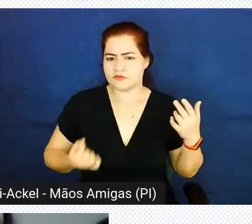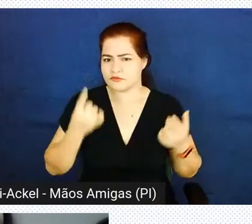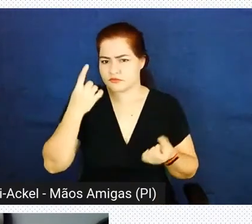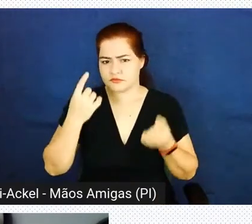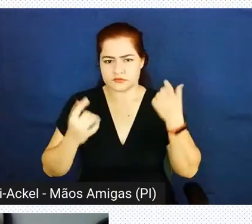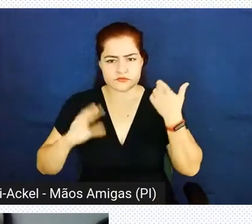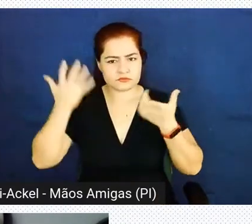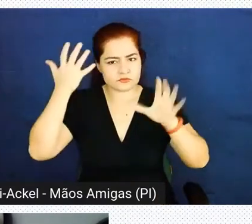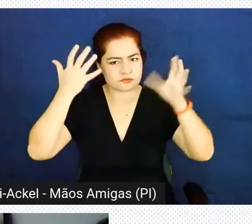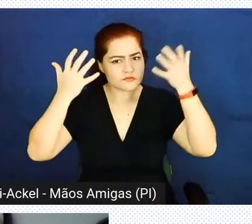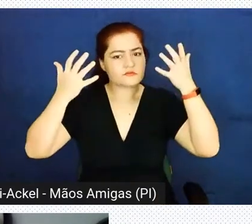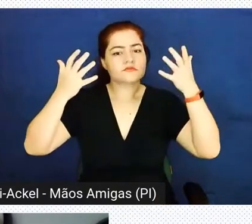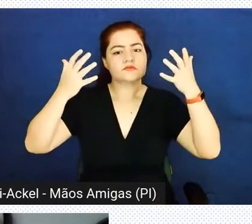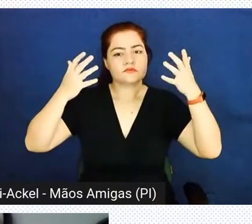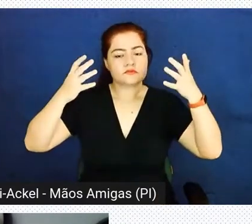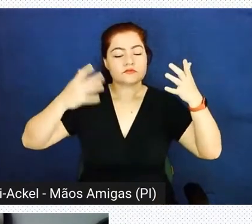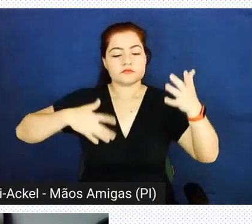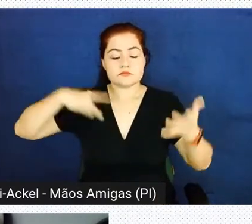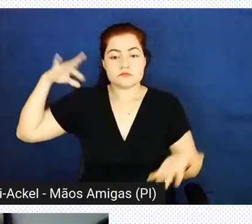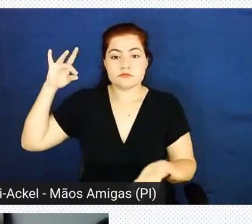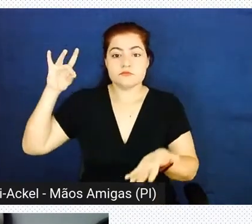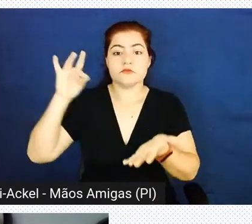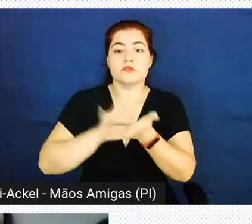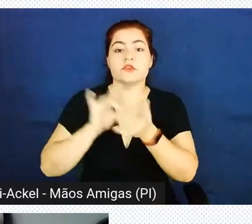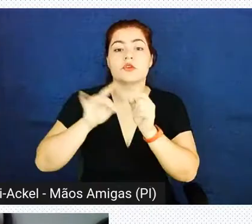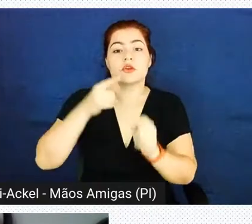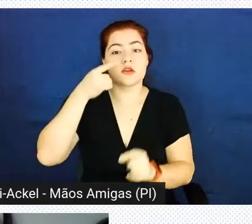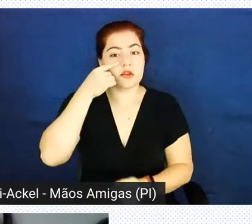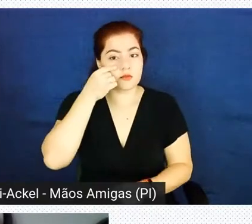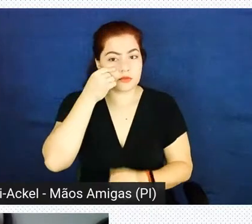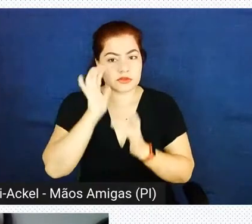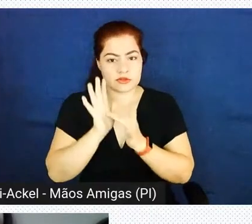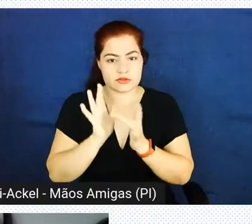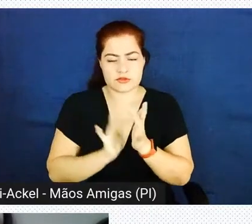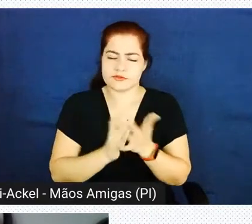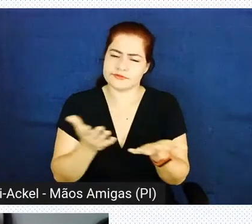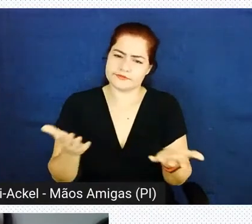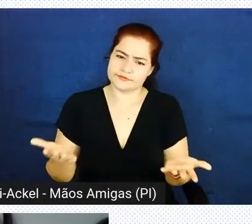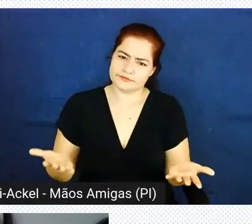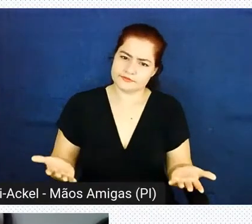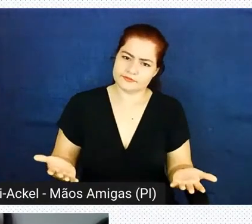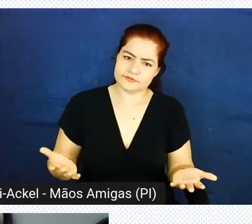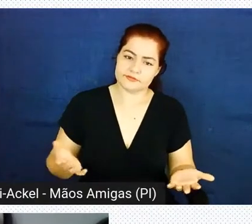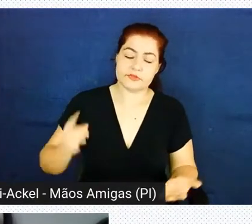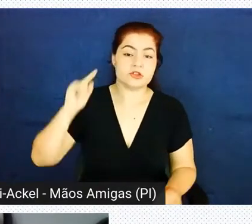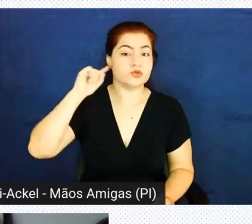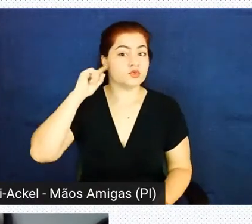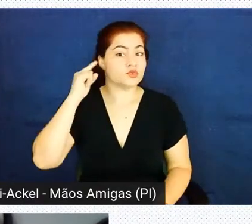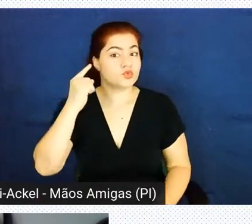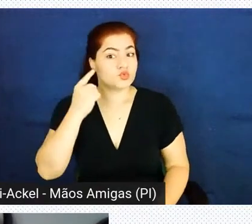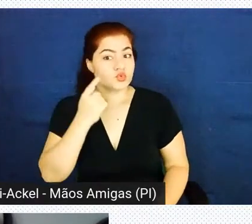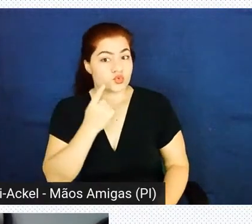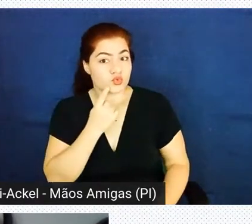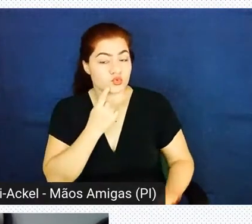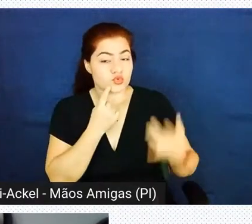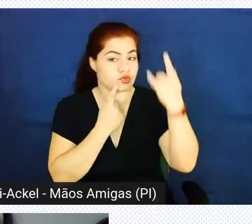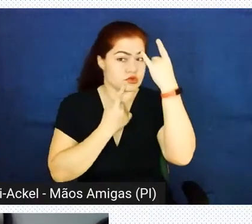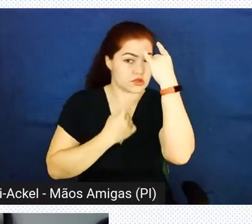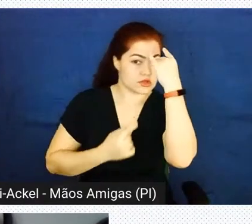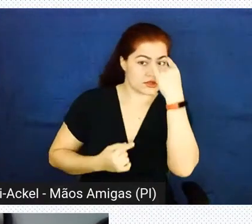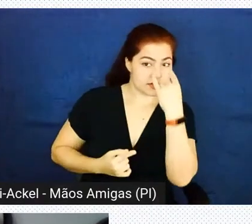se concretizavam com a presença do mestre. Ora, surdos,